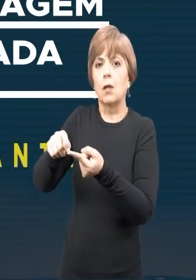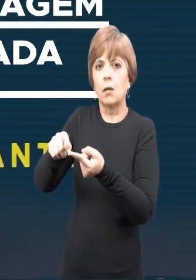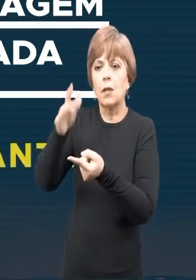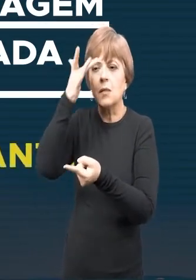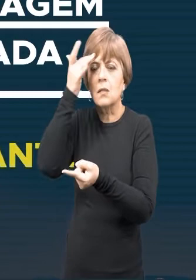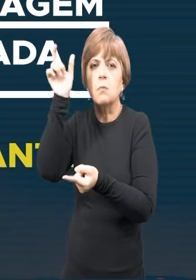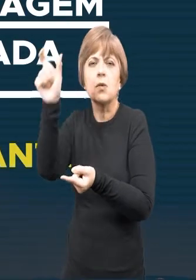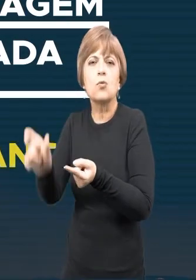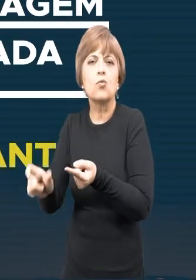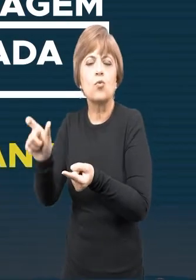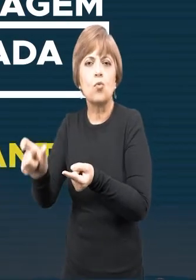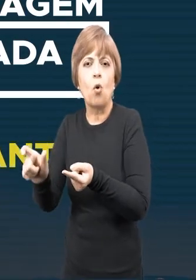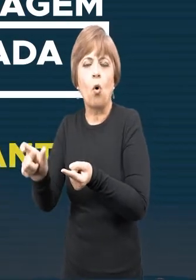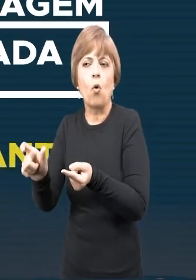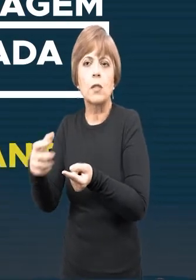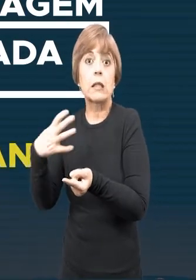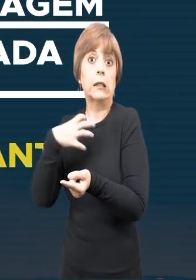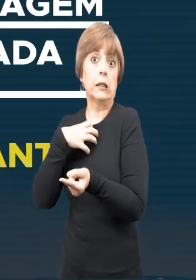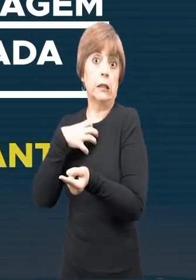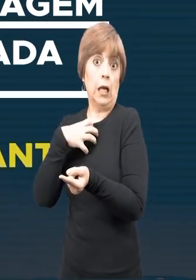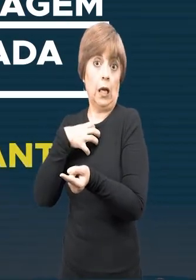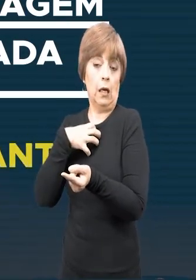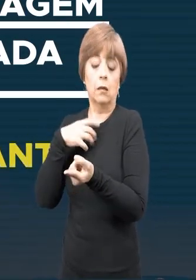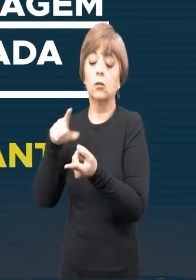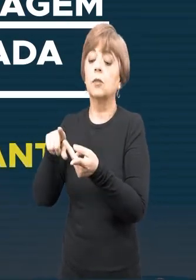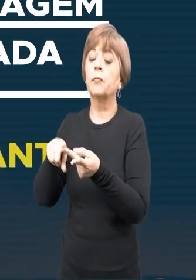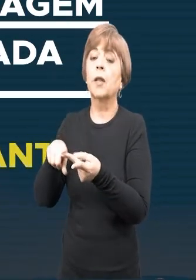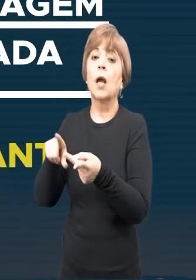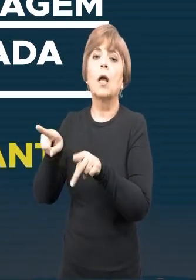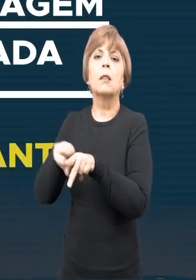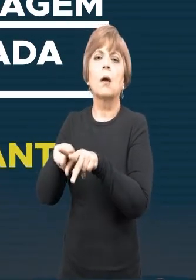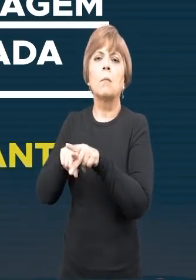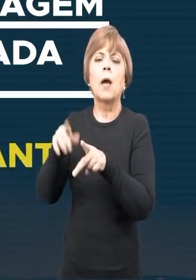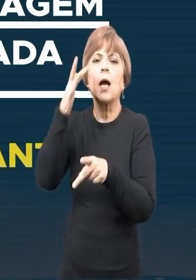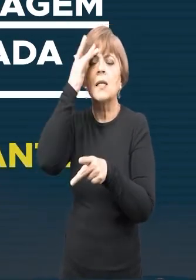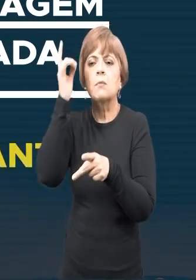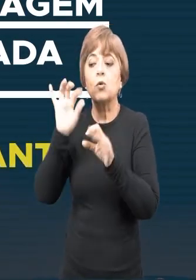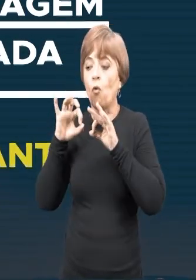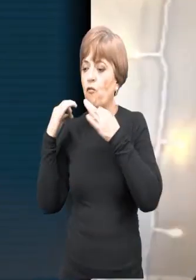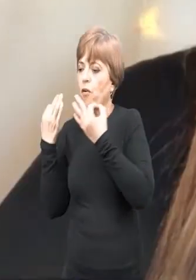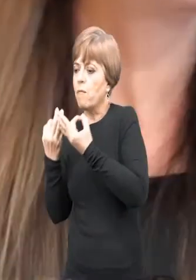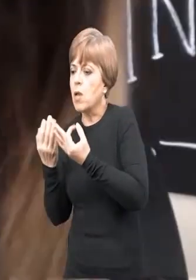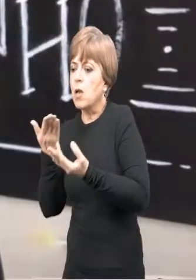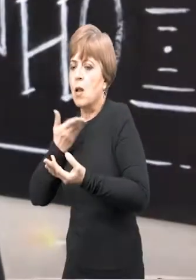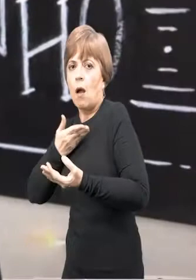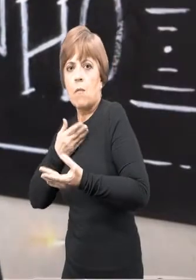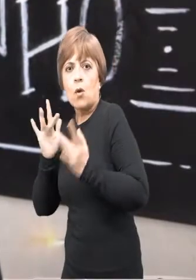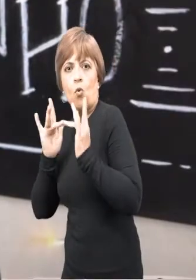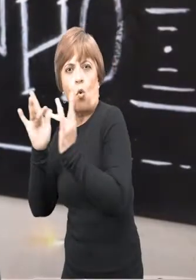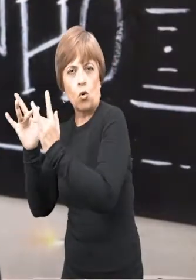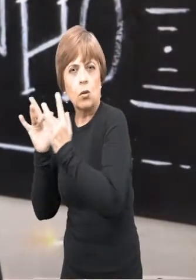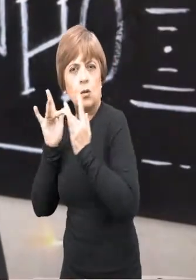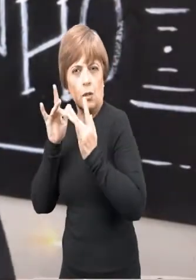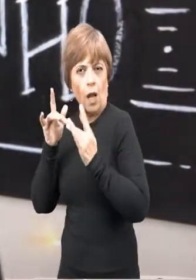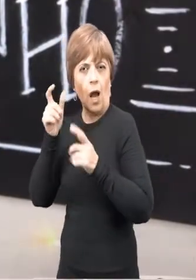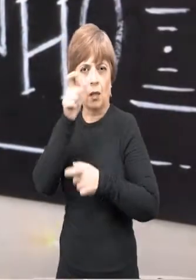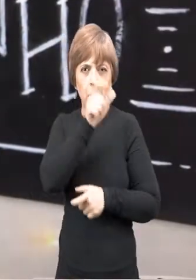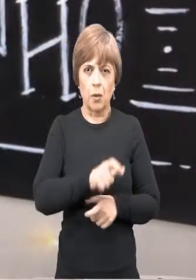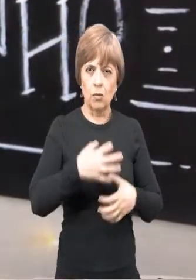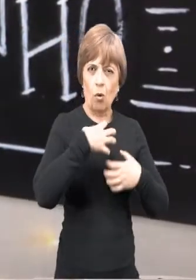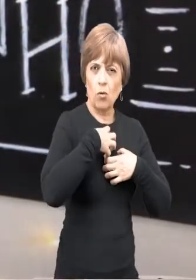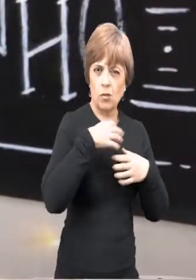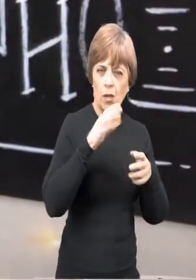das pessoas sintomáticas e dos seus contactantes, ou seja, de todas as pessoas que a gente